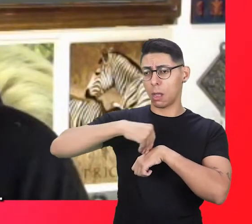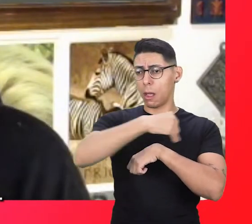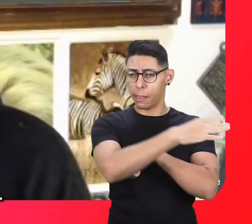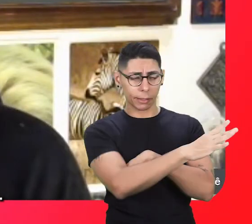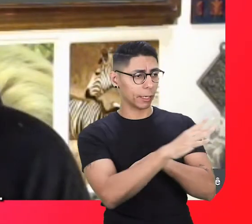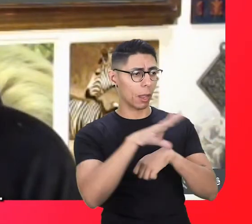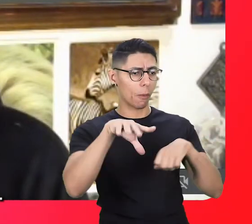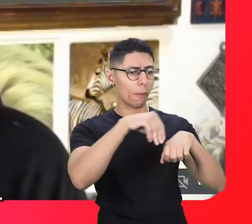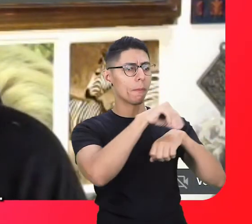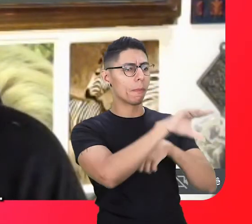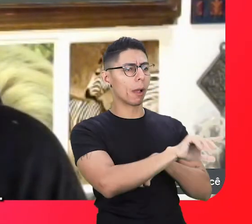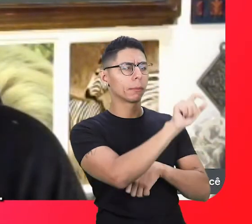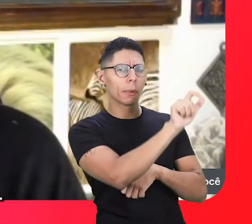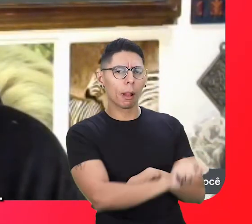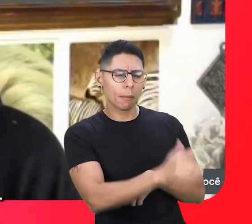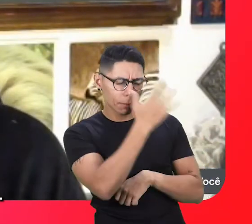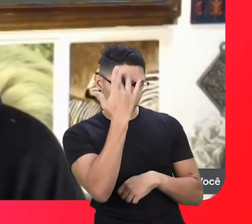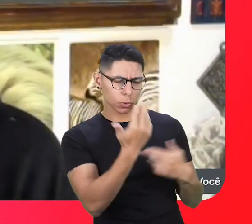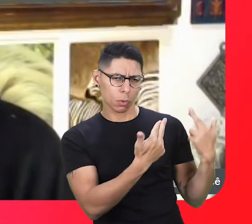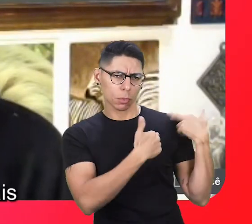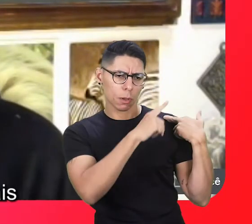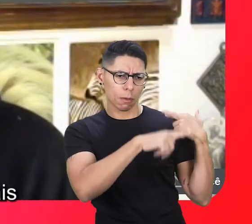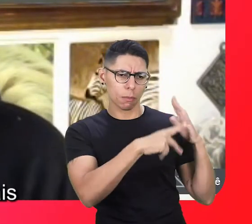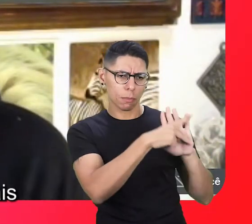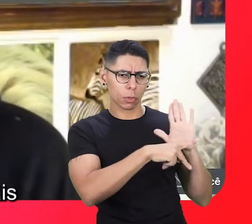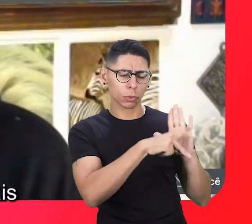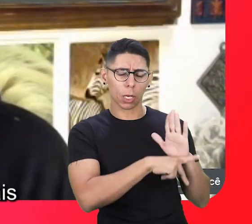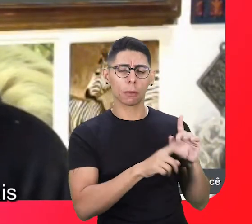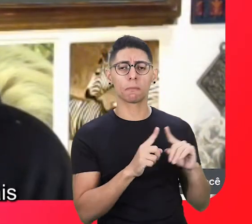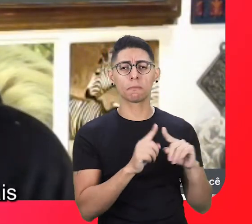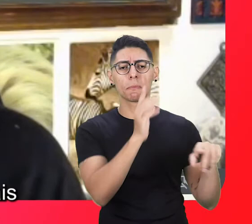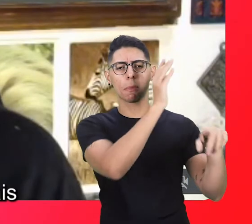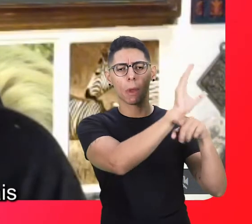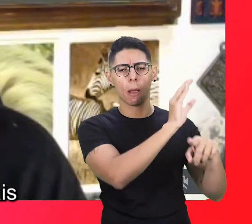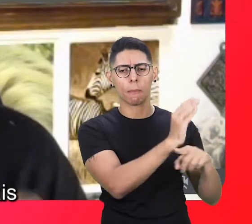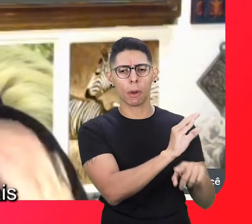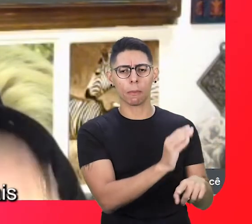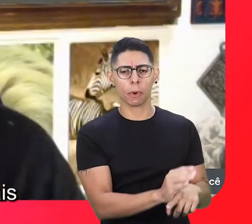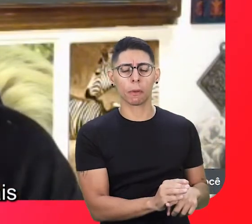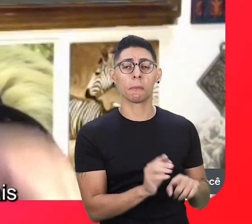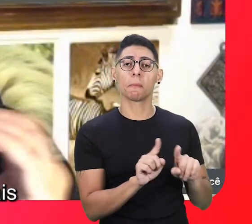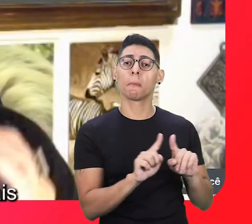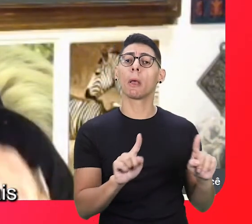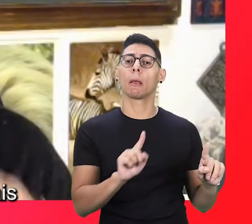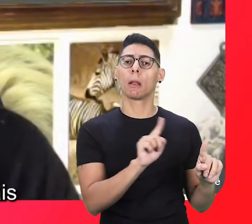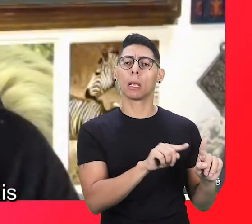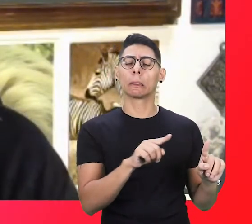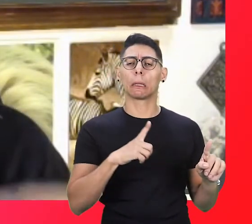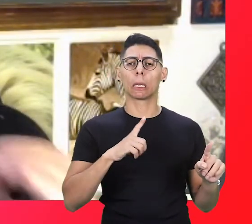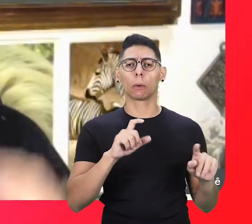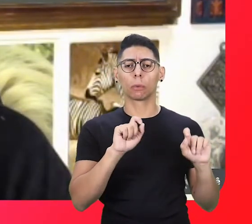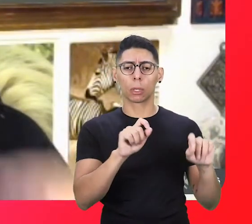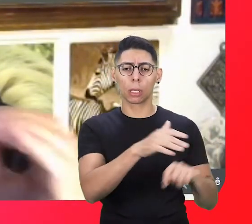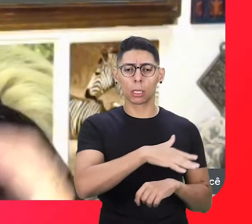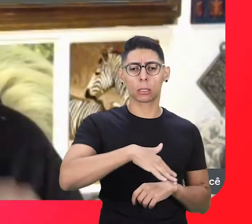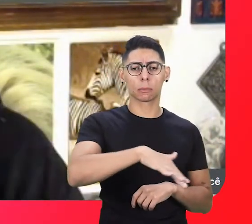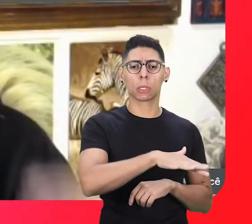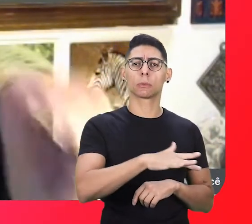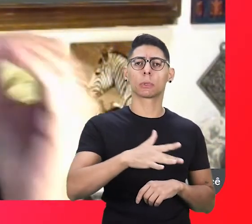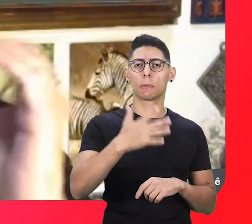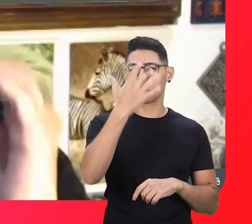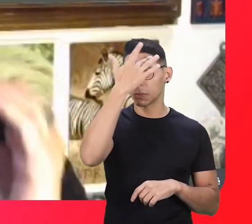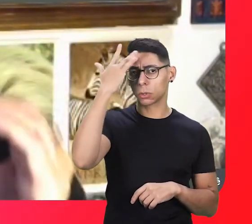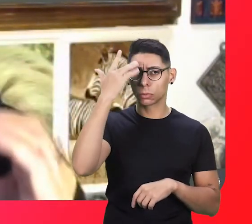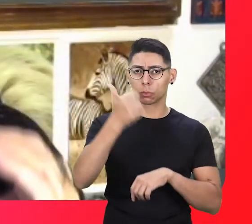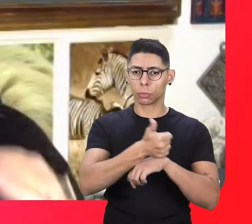nossa coordenação de projetos. Mas obrigado. O fato é que o Vem Cá também tem agora um espaço onde profissionais que prestam serviços